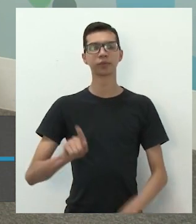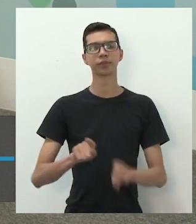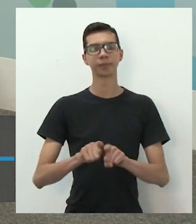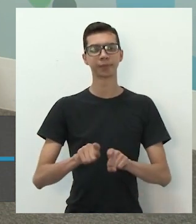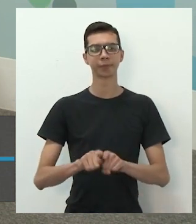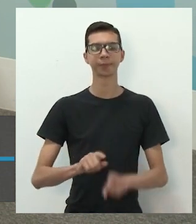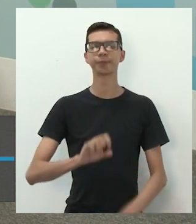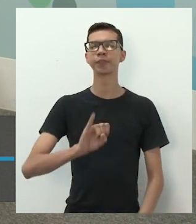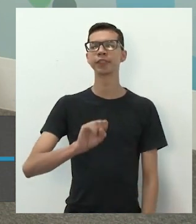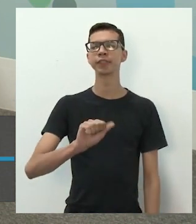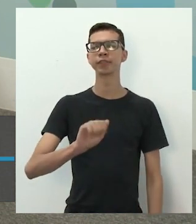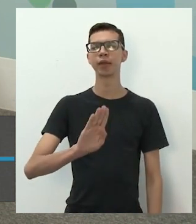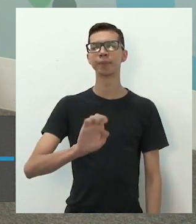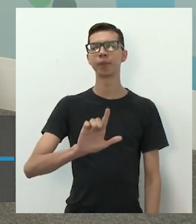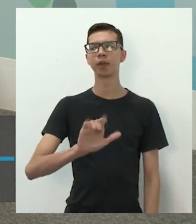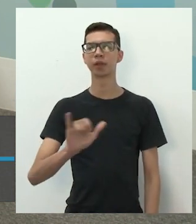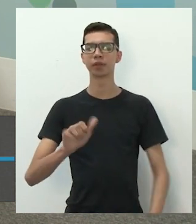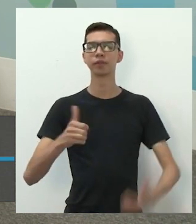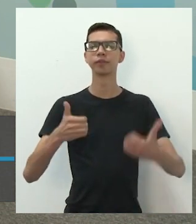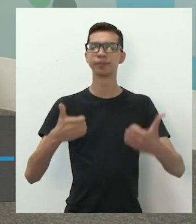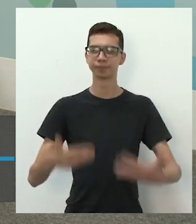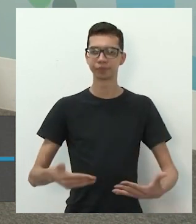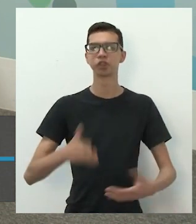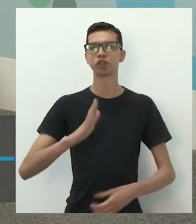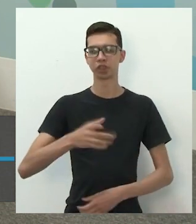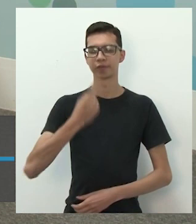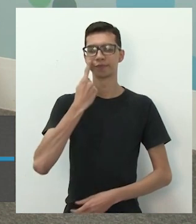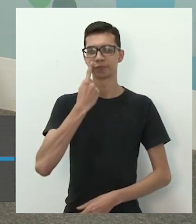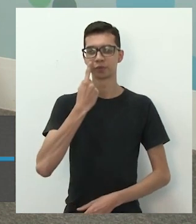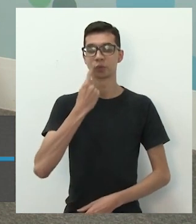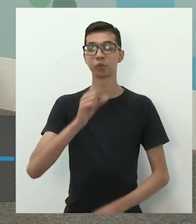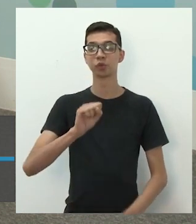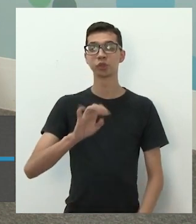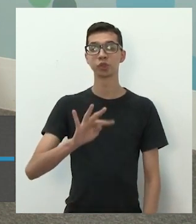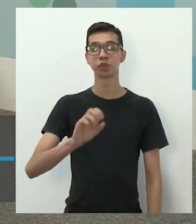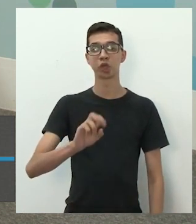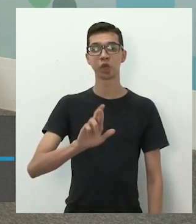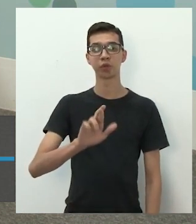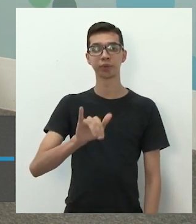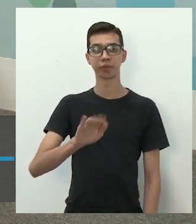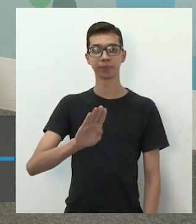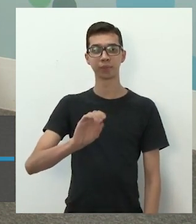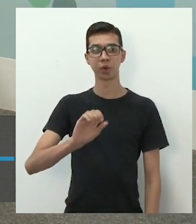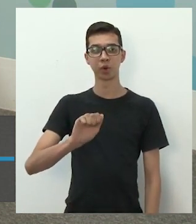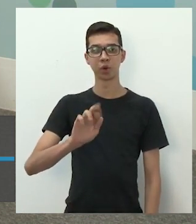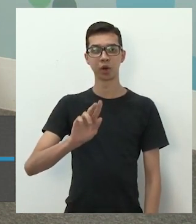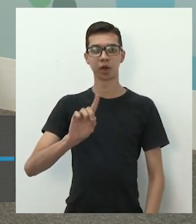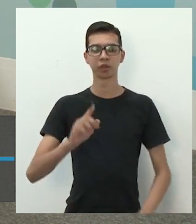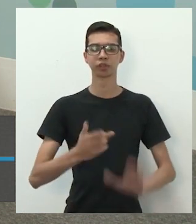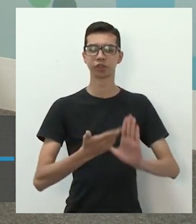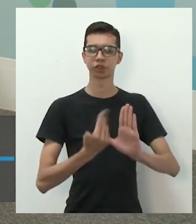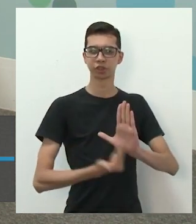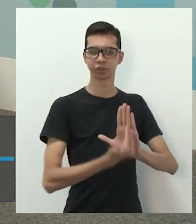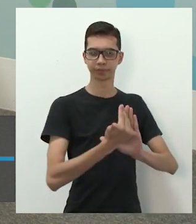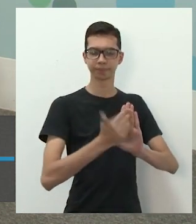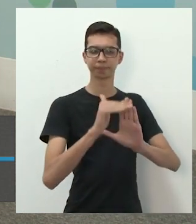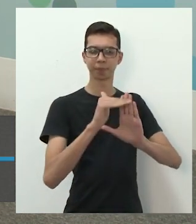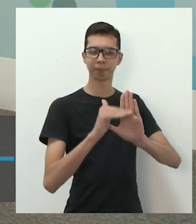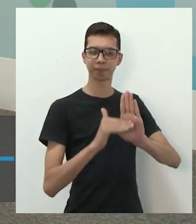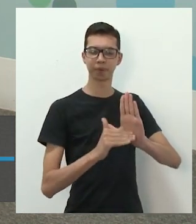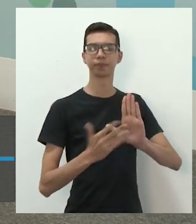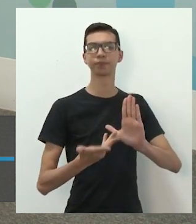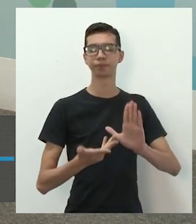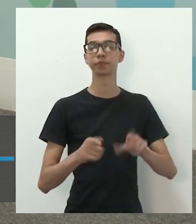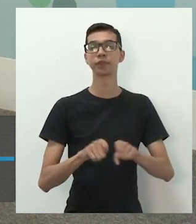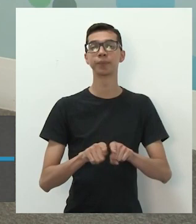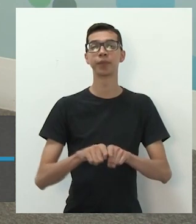Isabelle, storyboard. Prozeni, animação de desenhos. Nicolas, desenho. E Marjorie, storyboard, trabalho. E